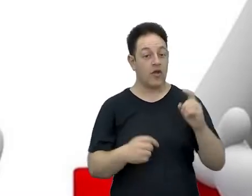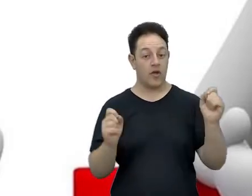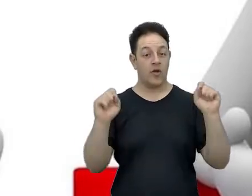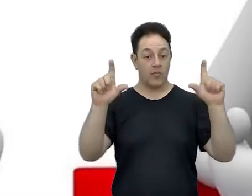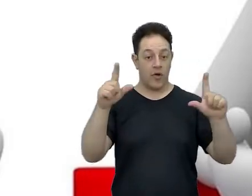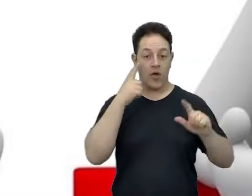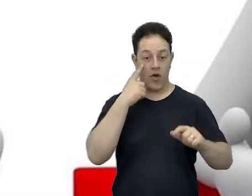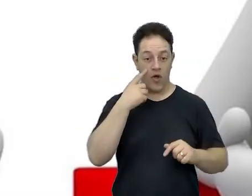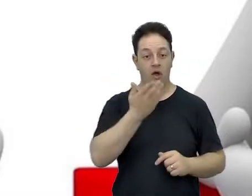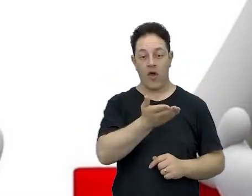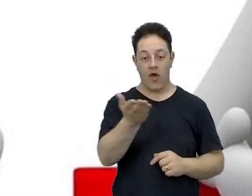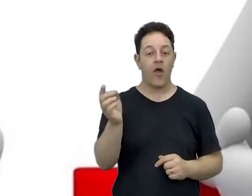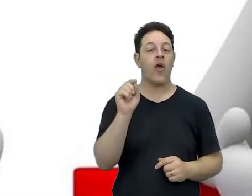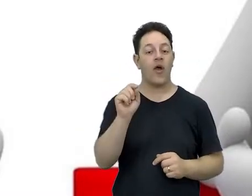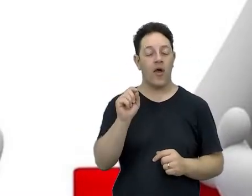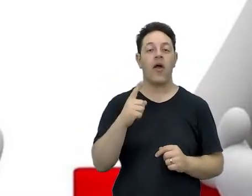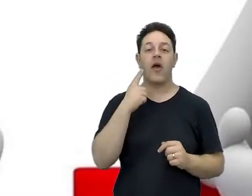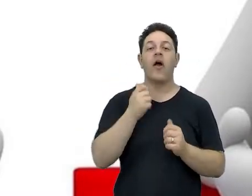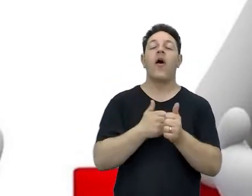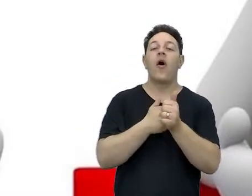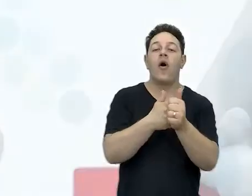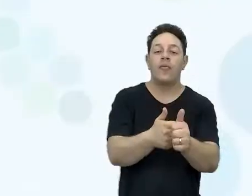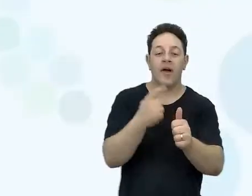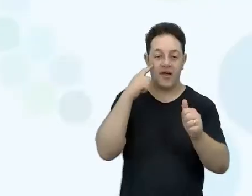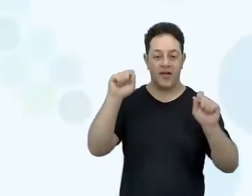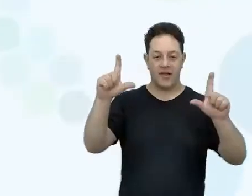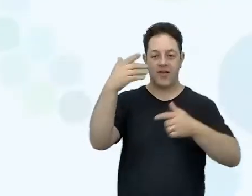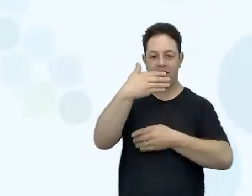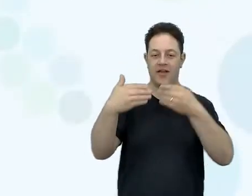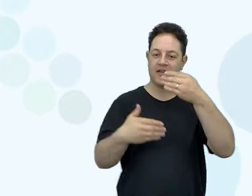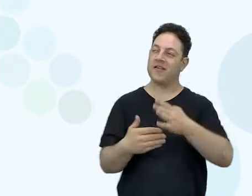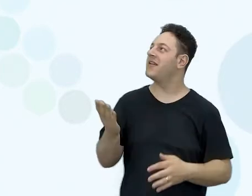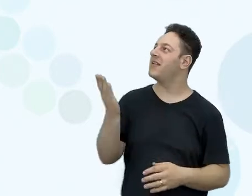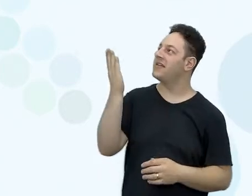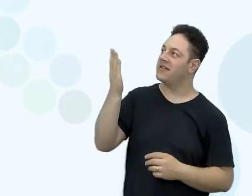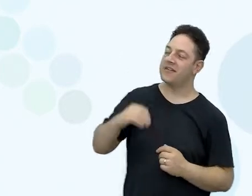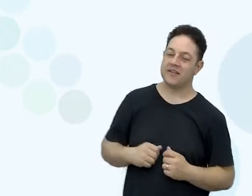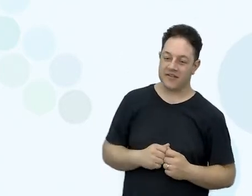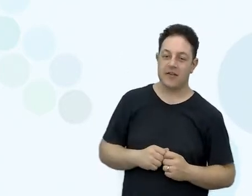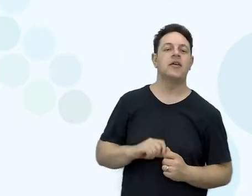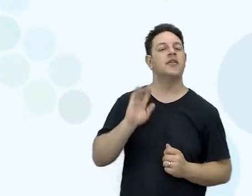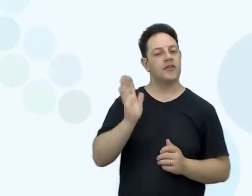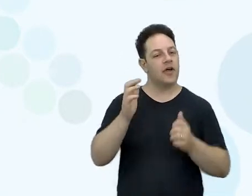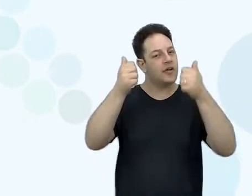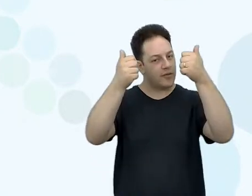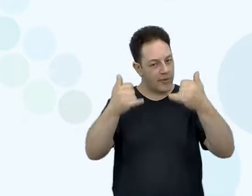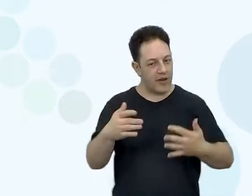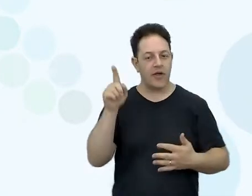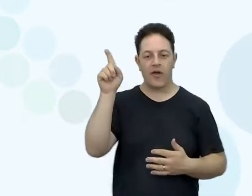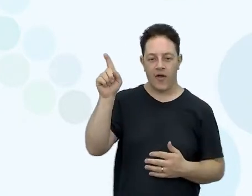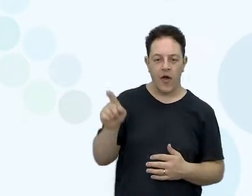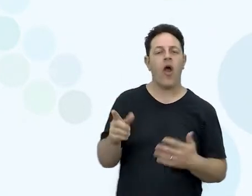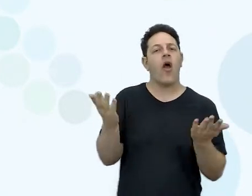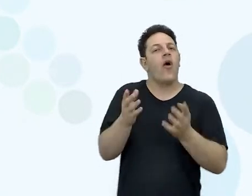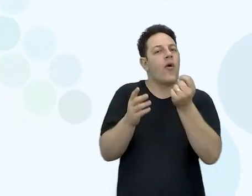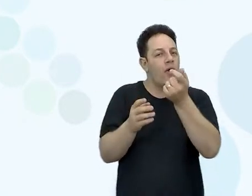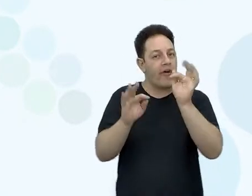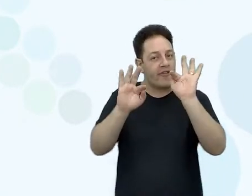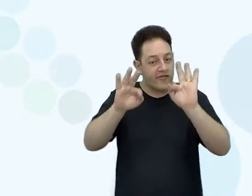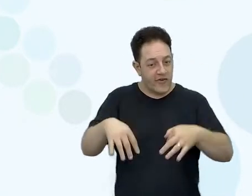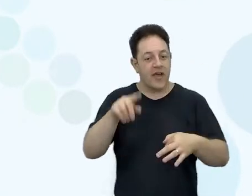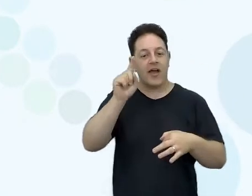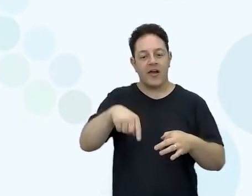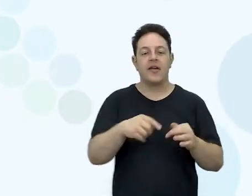telinha para vocês aí, nos acompanharem, o nosso slide de apresentação. A gente já falou sobre isso, estamos aqui finalizando então com